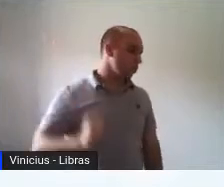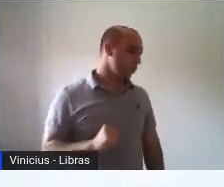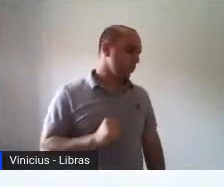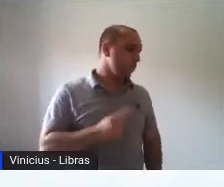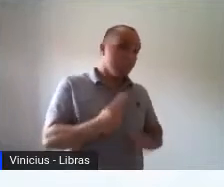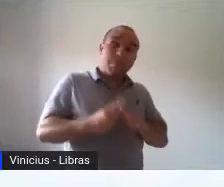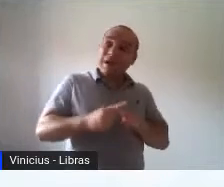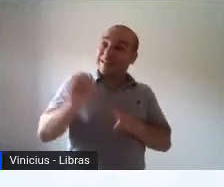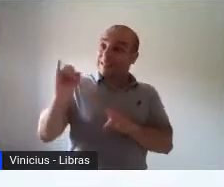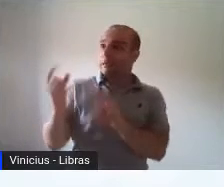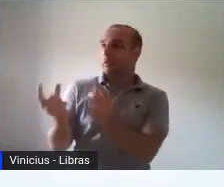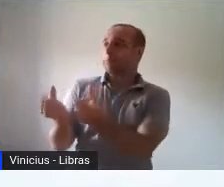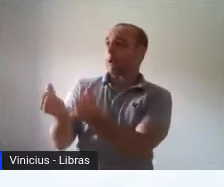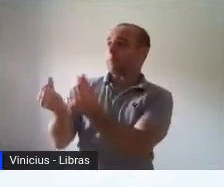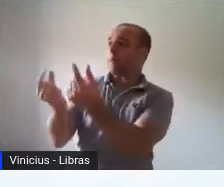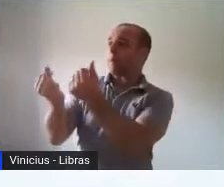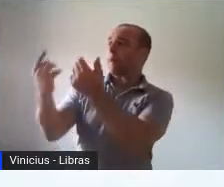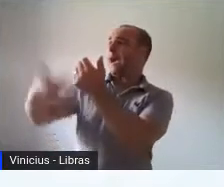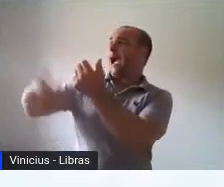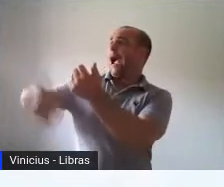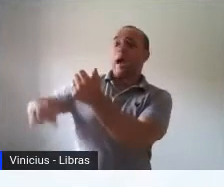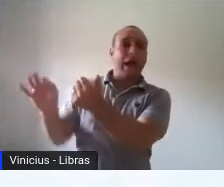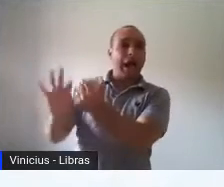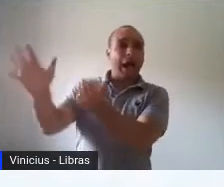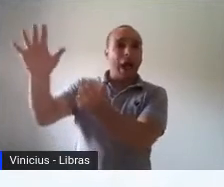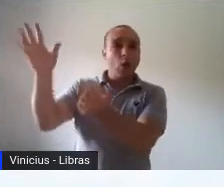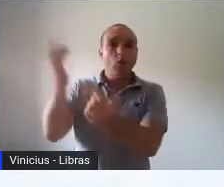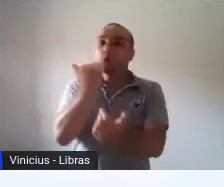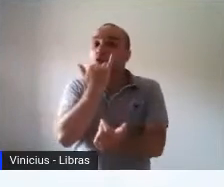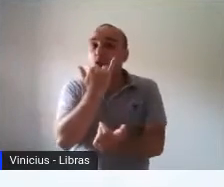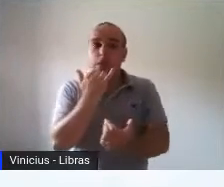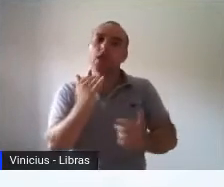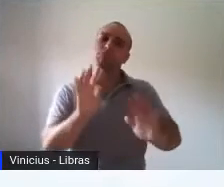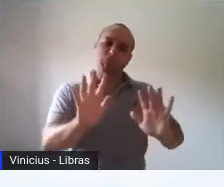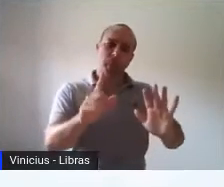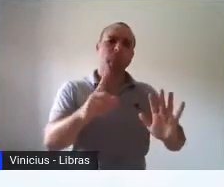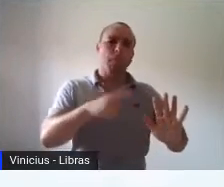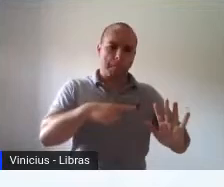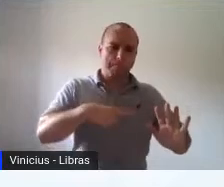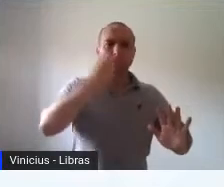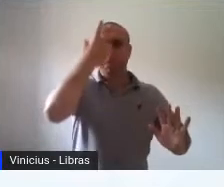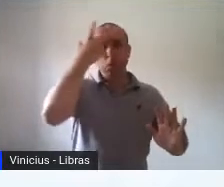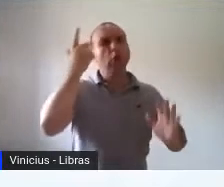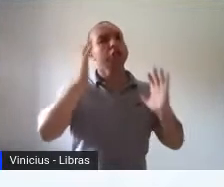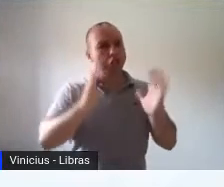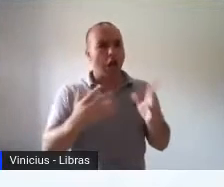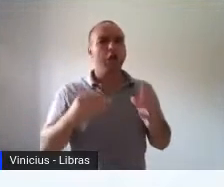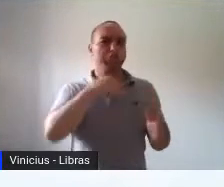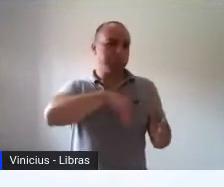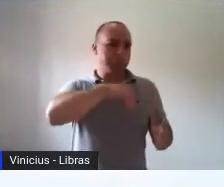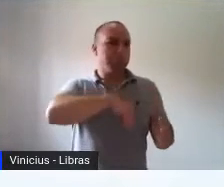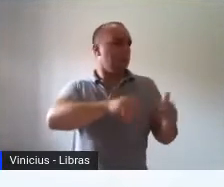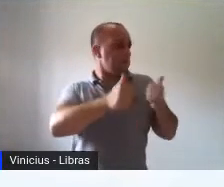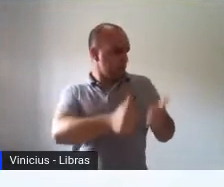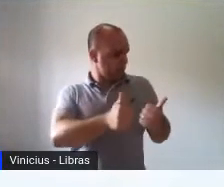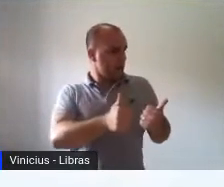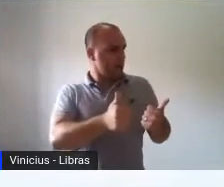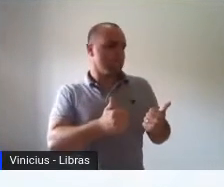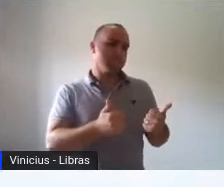demais para as pessoas com menor renda. Né? E se nós começamos já essa metade de governo dele